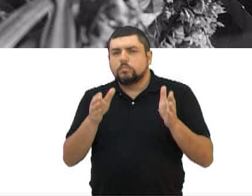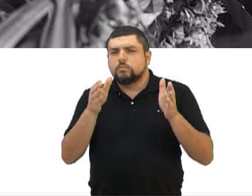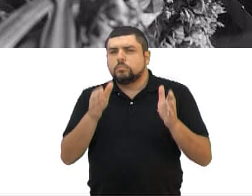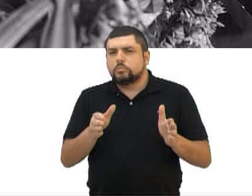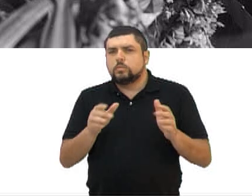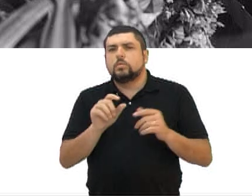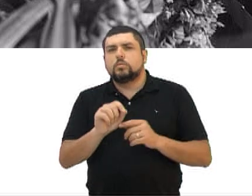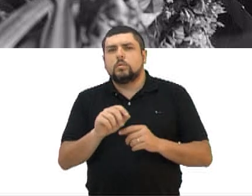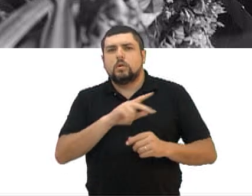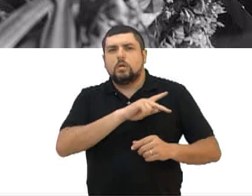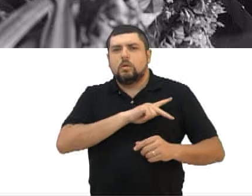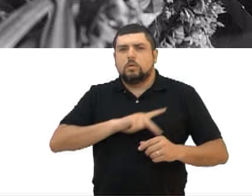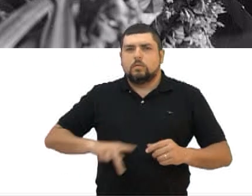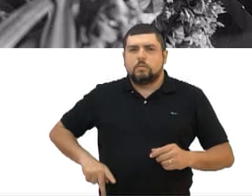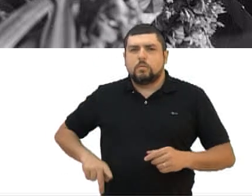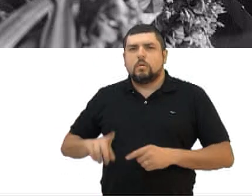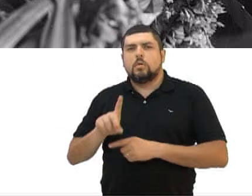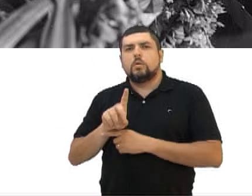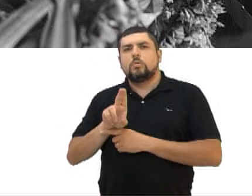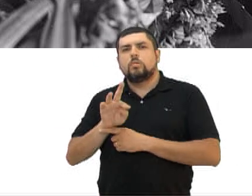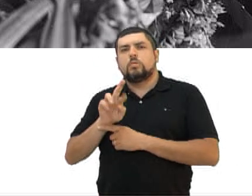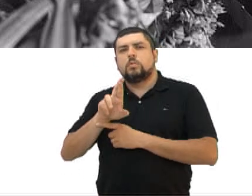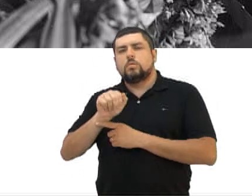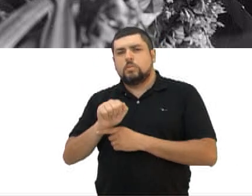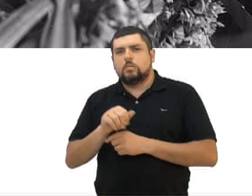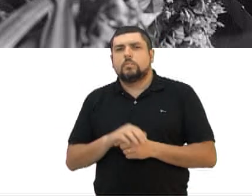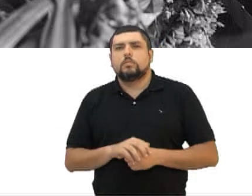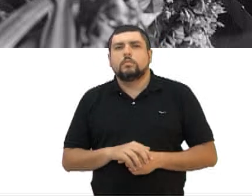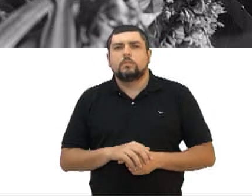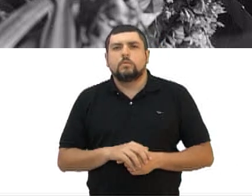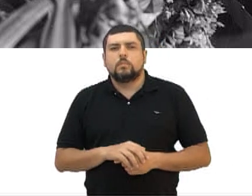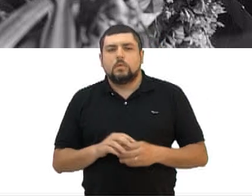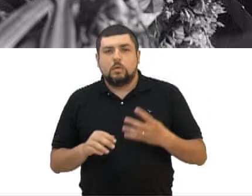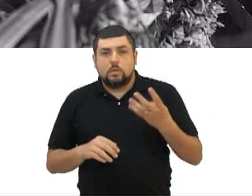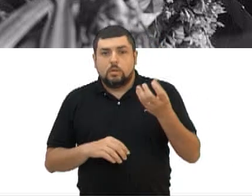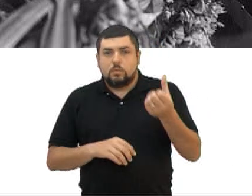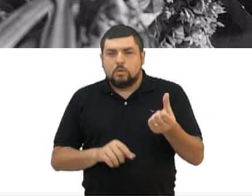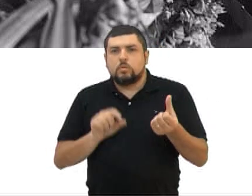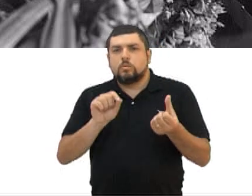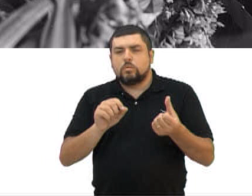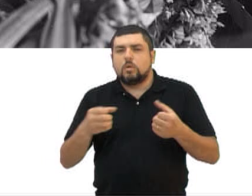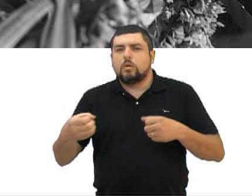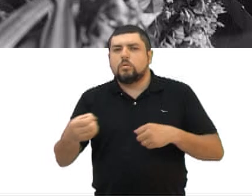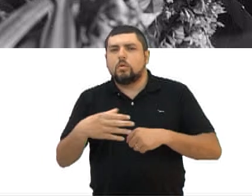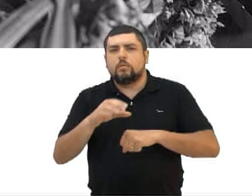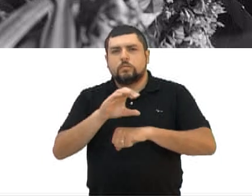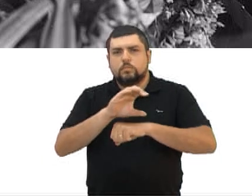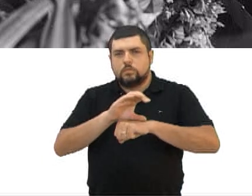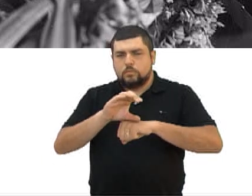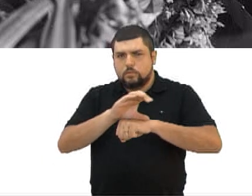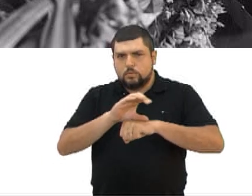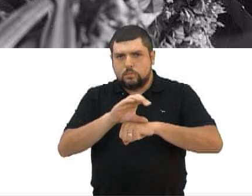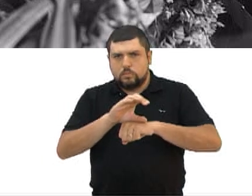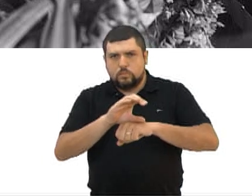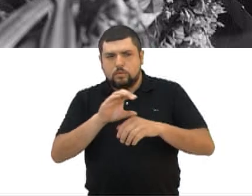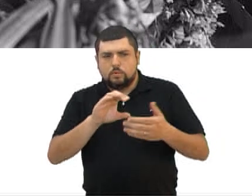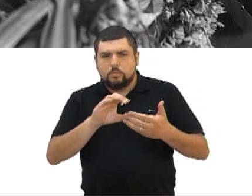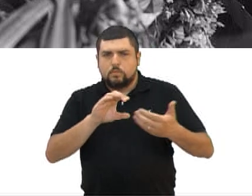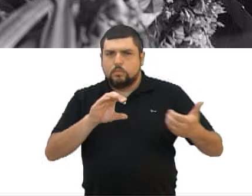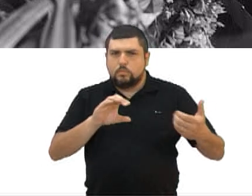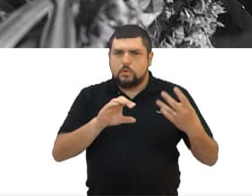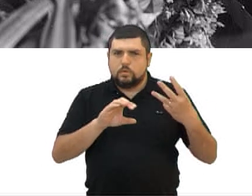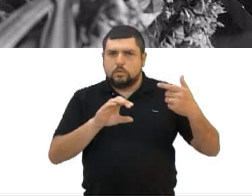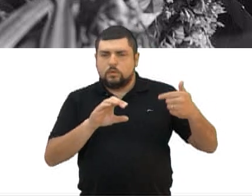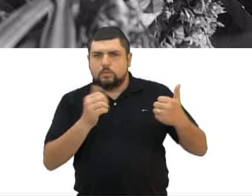do presidente Dutra. Em 1946, há uma nova Constituição que substituiu a Constituição lá de